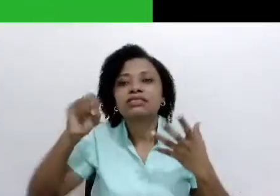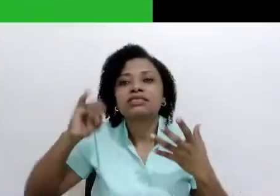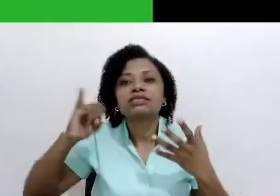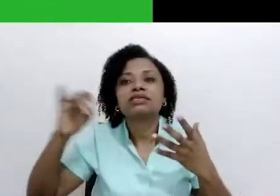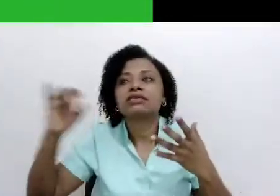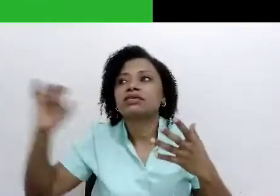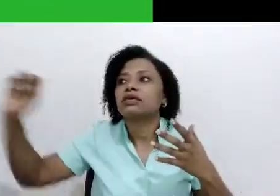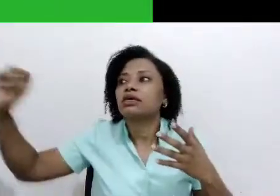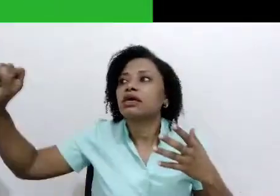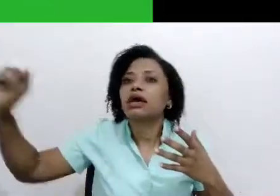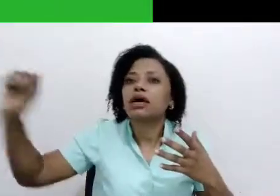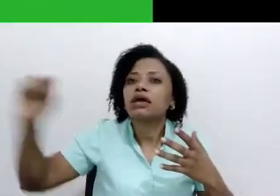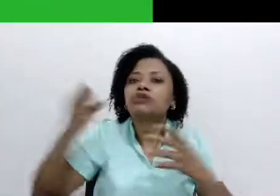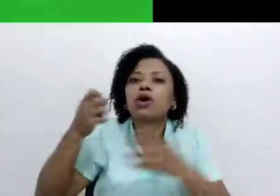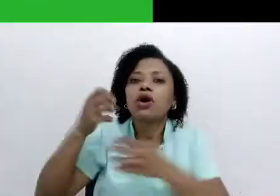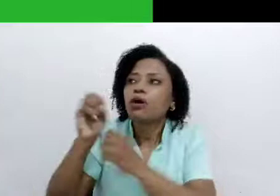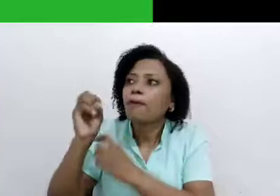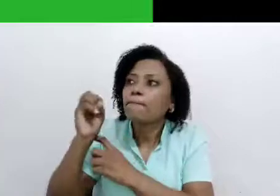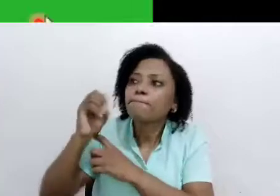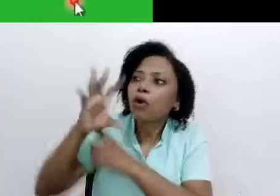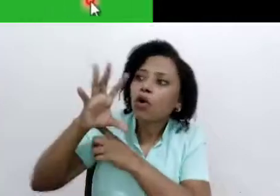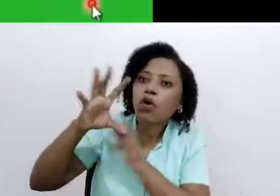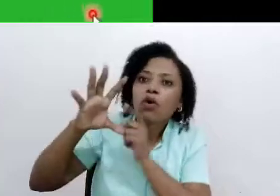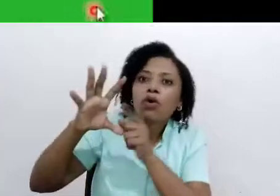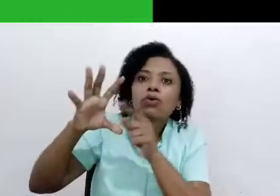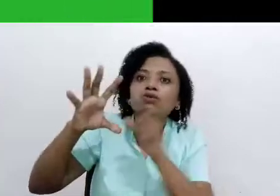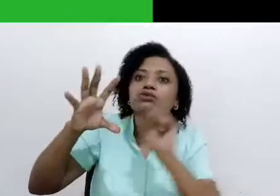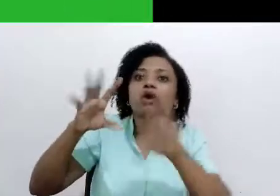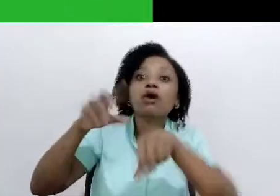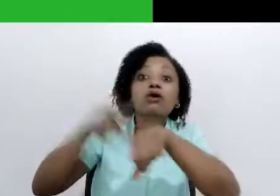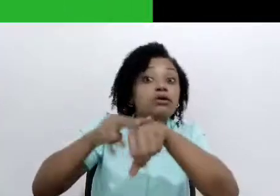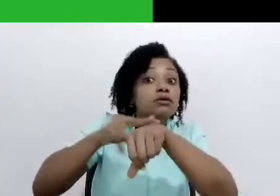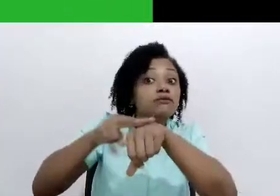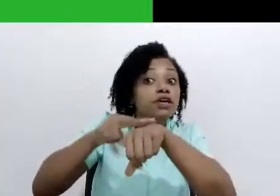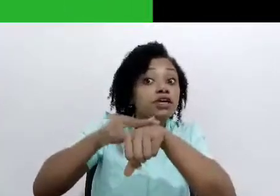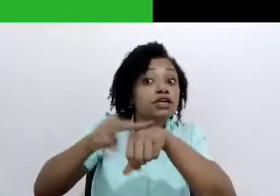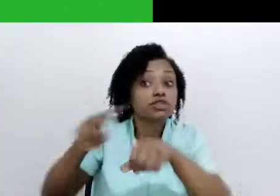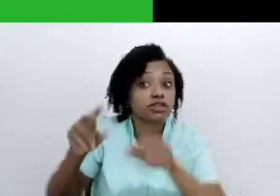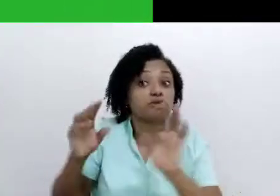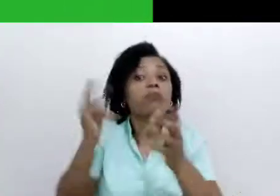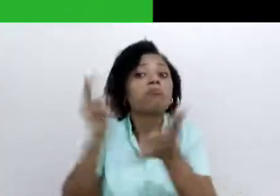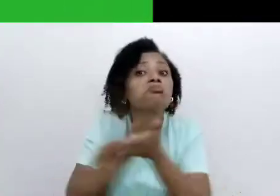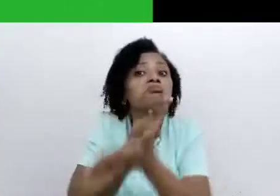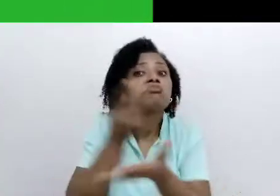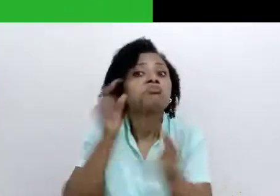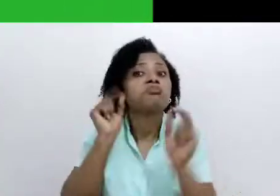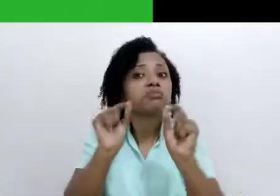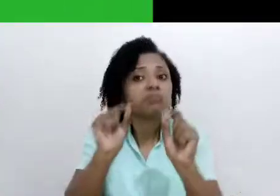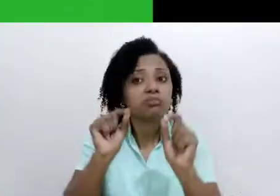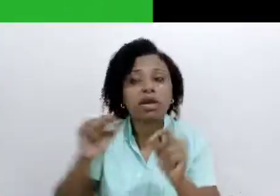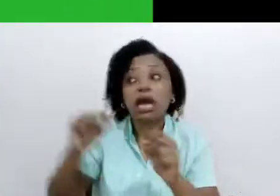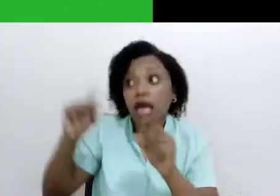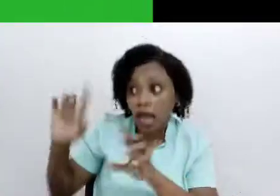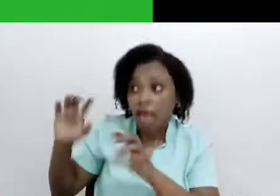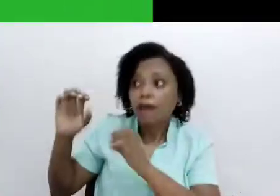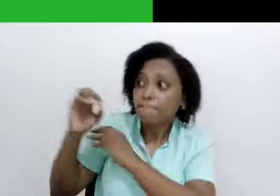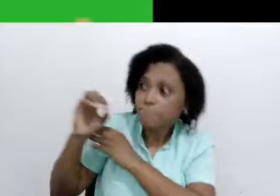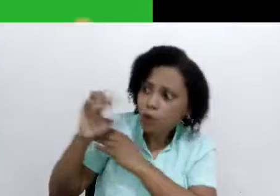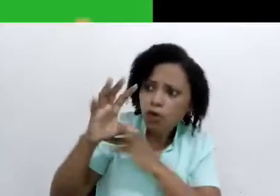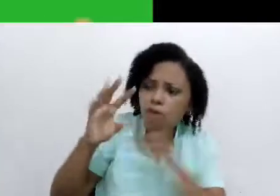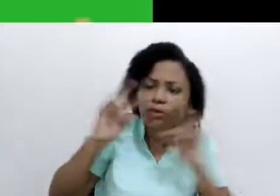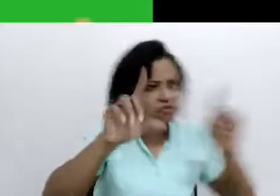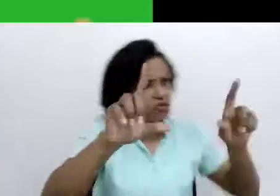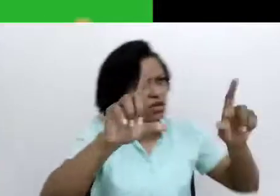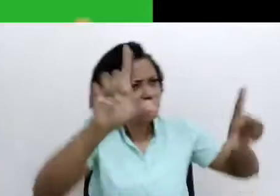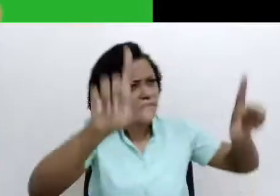e iluminasse com uma luz verde, o que a gente iria ver? Esse retângulo verde iria